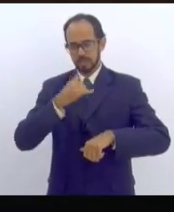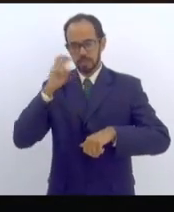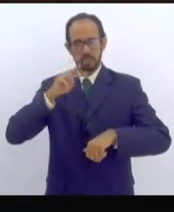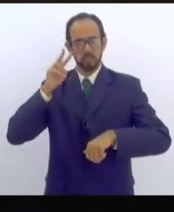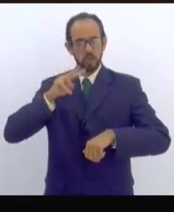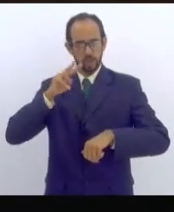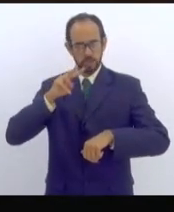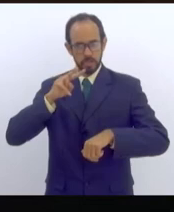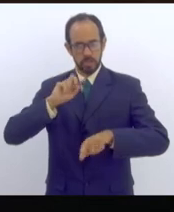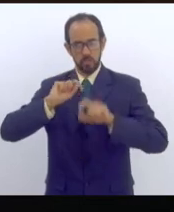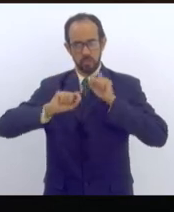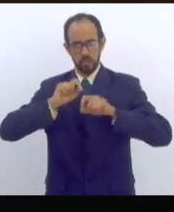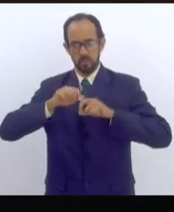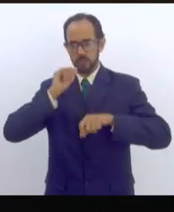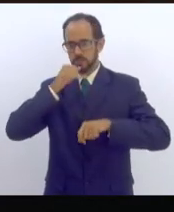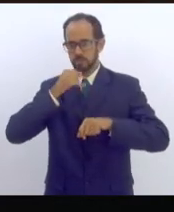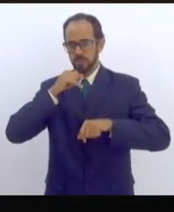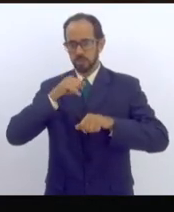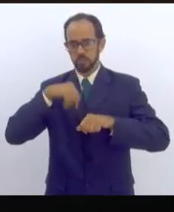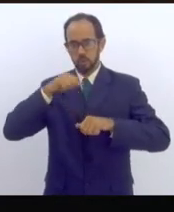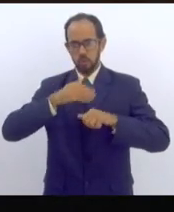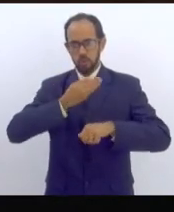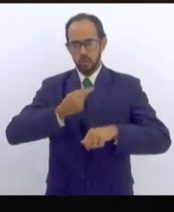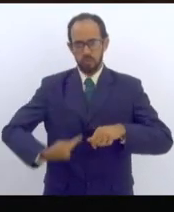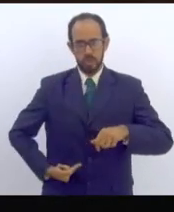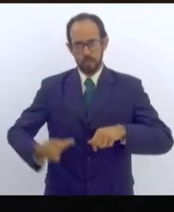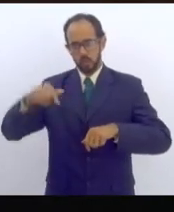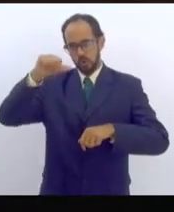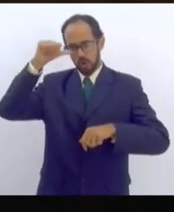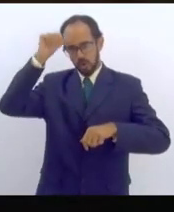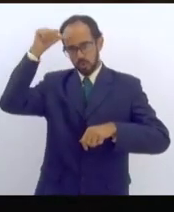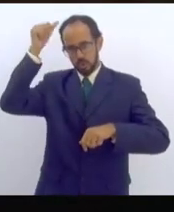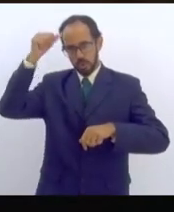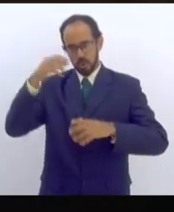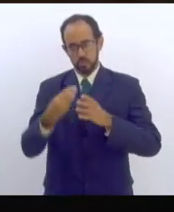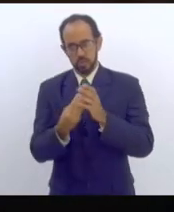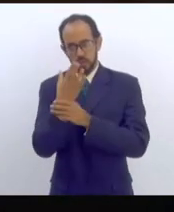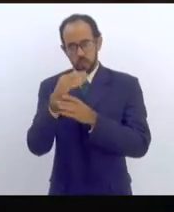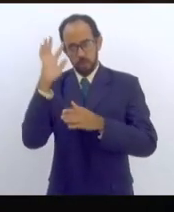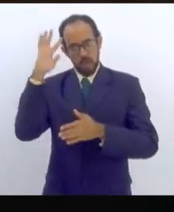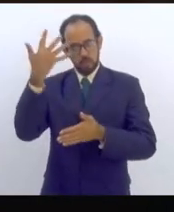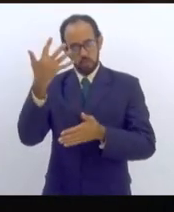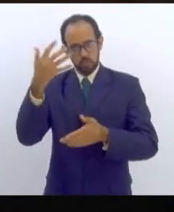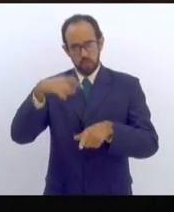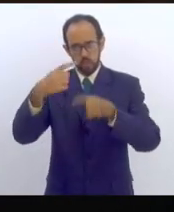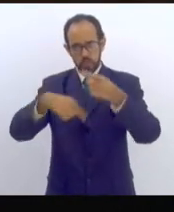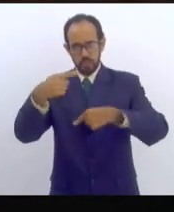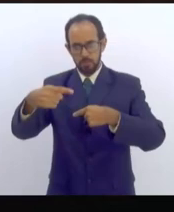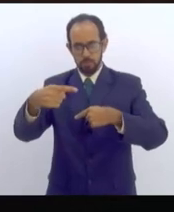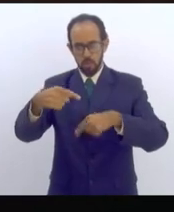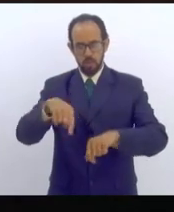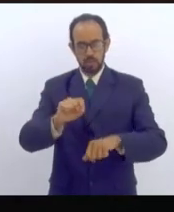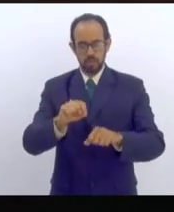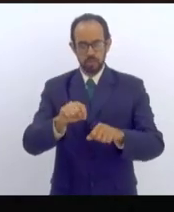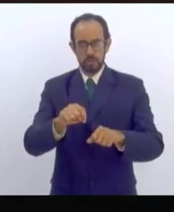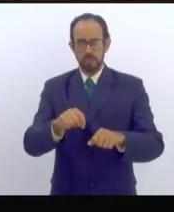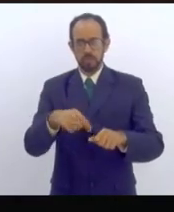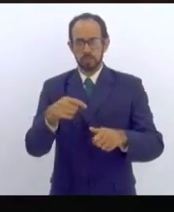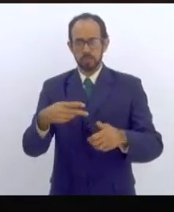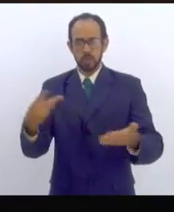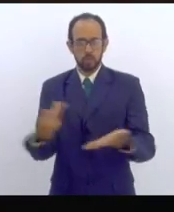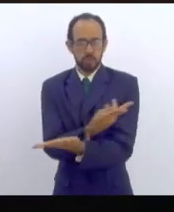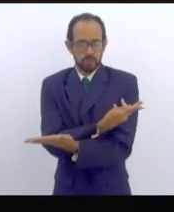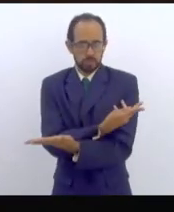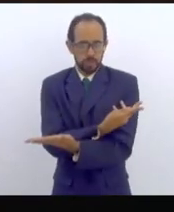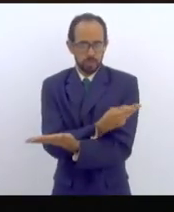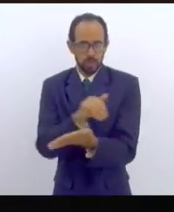Infelizmente, o governador Cláudio Castro editou uma resolução logo depois da tragédia, retirando o